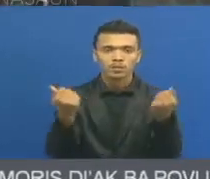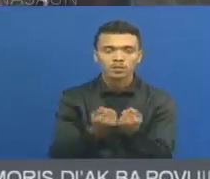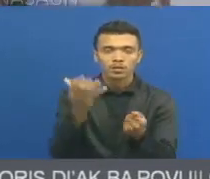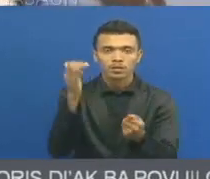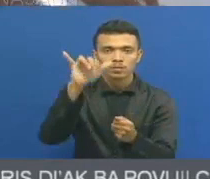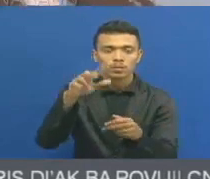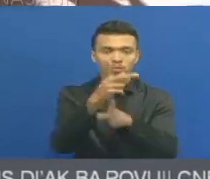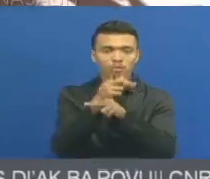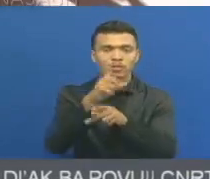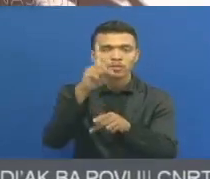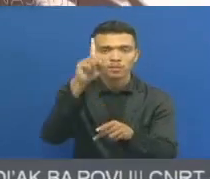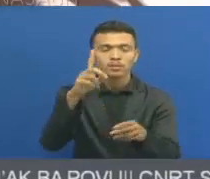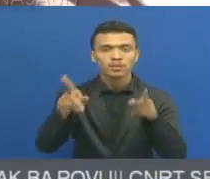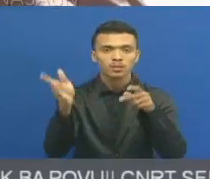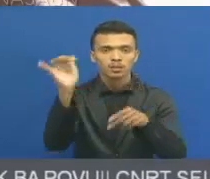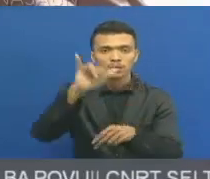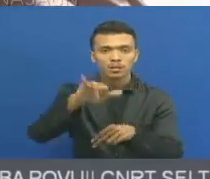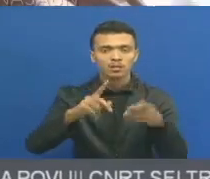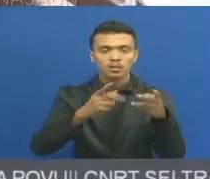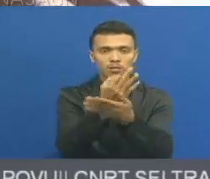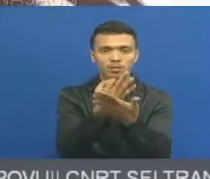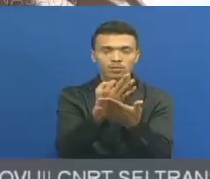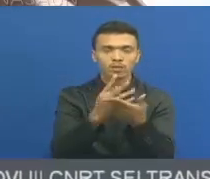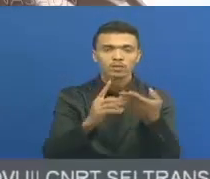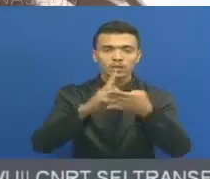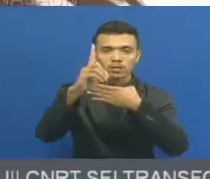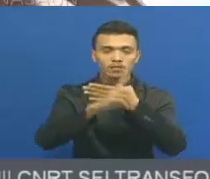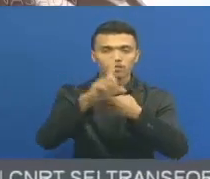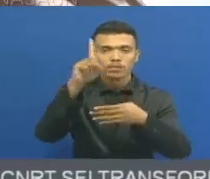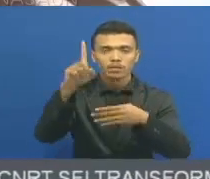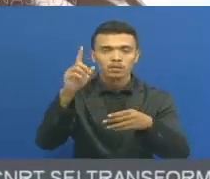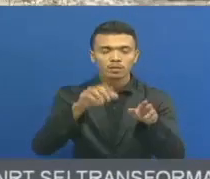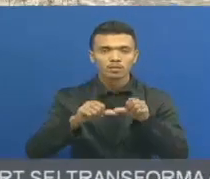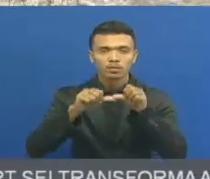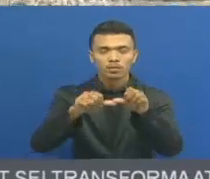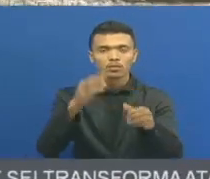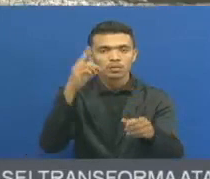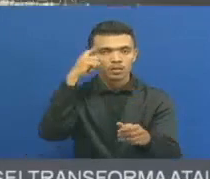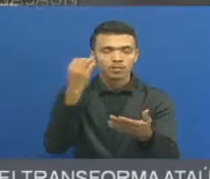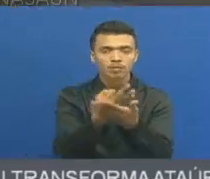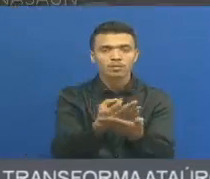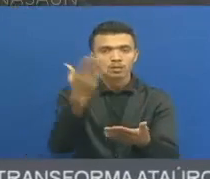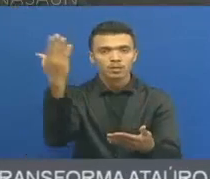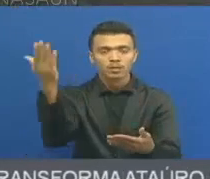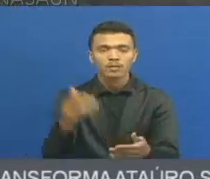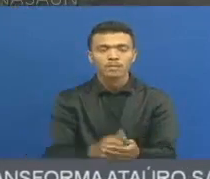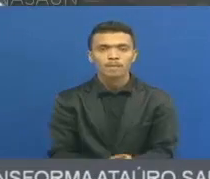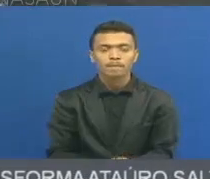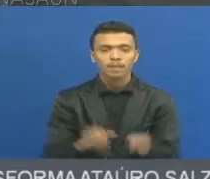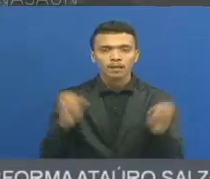era sexerniosa. Desenvolvimento mesmo essa clau. Tamba osan inovationa. E a conferência imprensa, né?